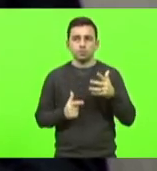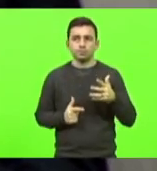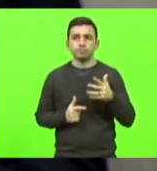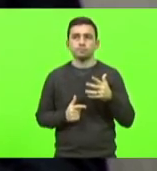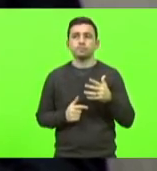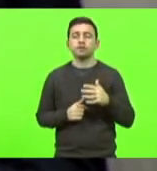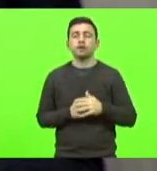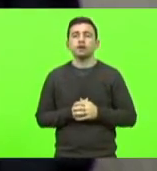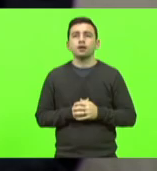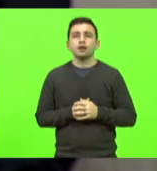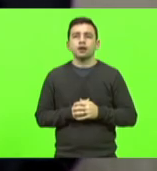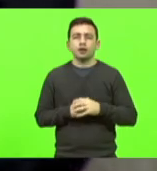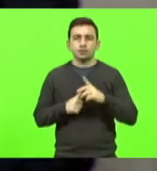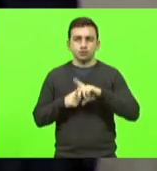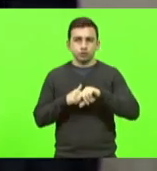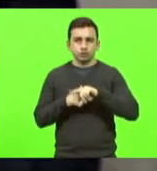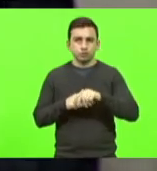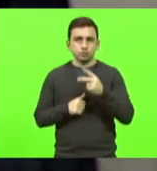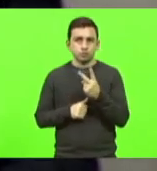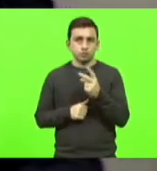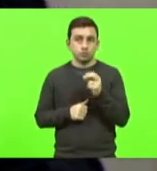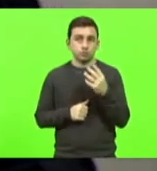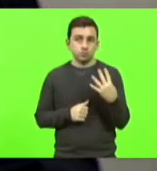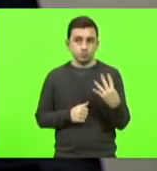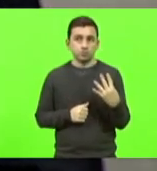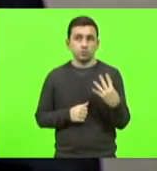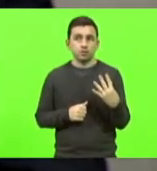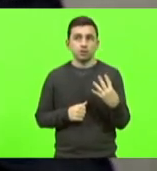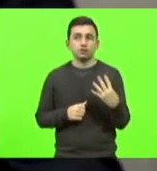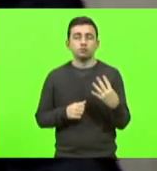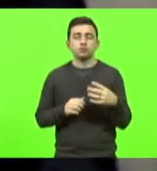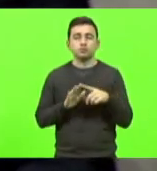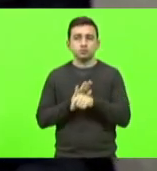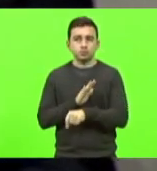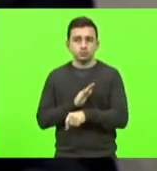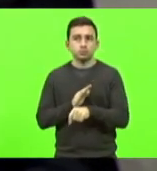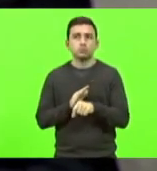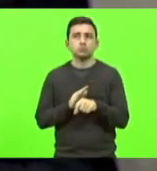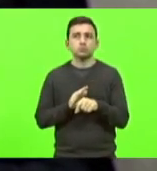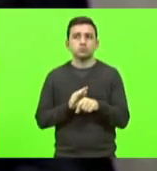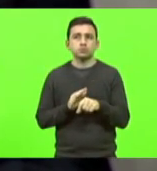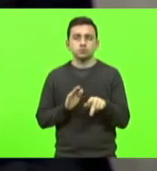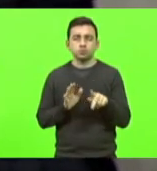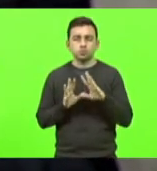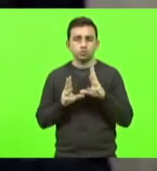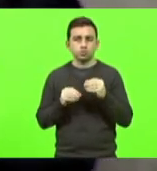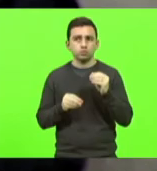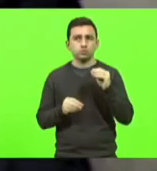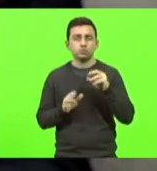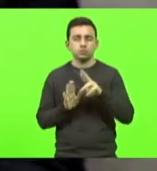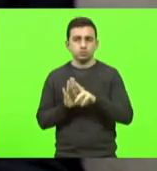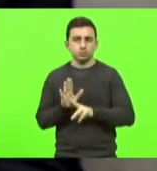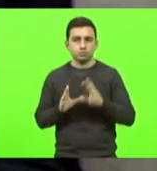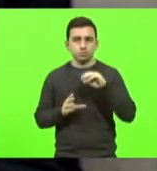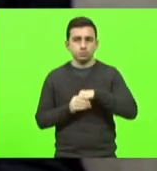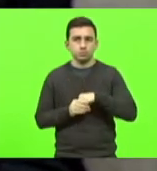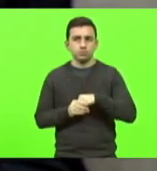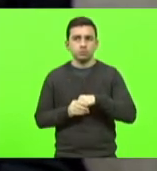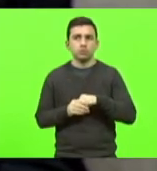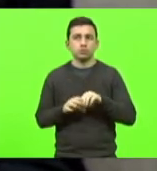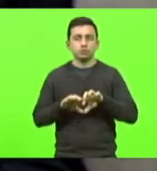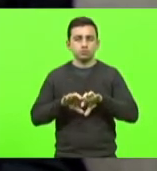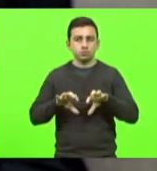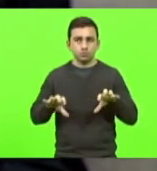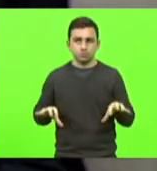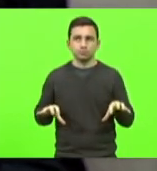quer nos termos do artigo 204 esses 8º combinado contigo 234 todos do Regimento Interno votação em separado da emenda